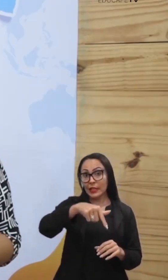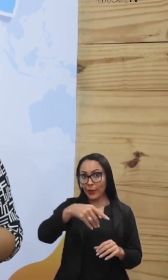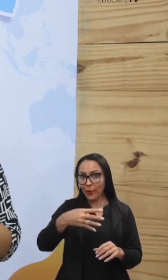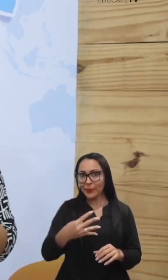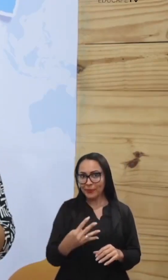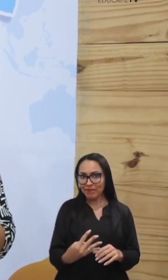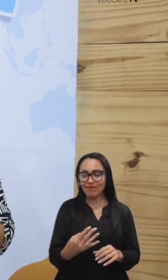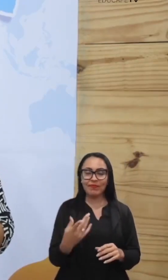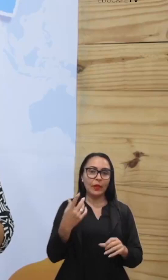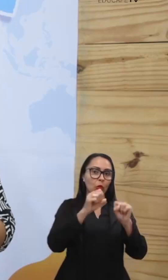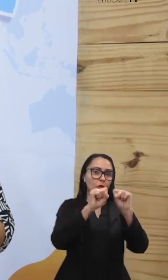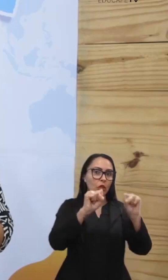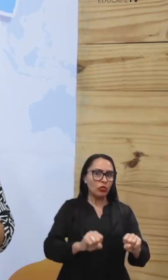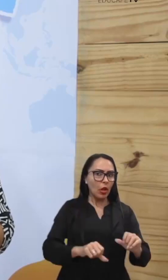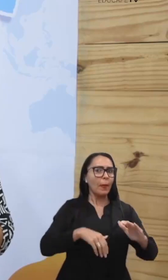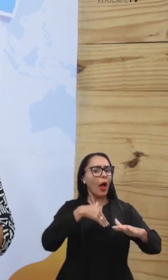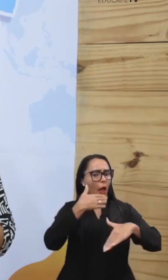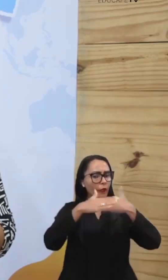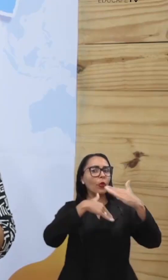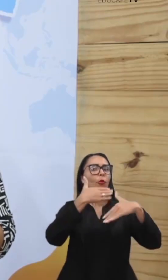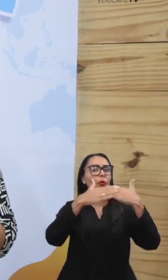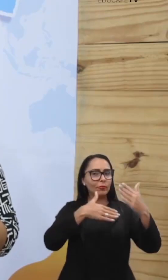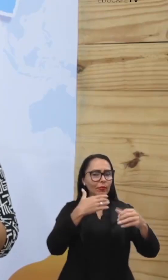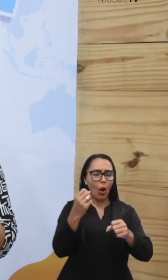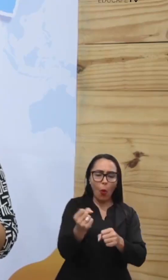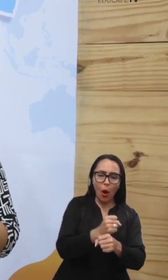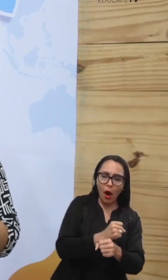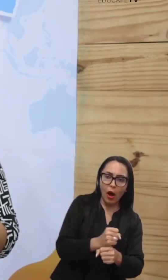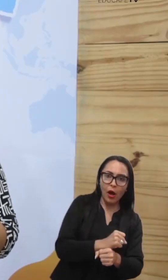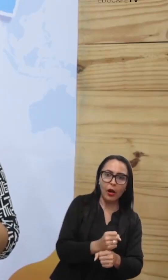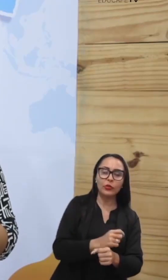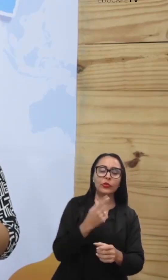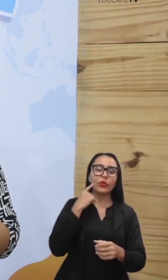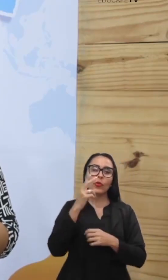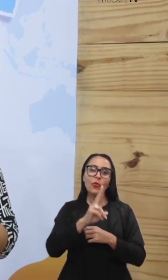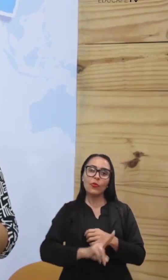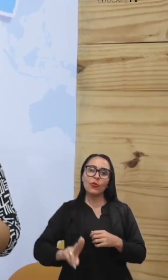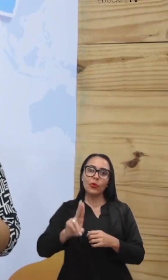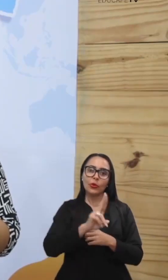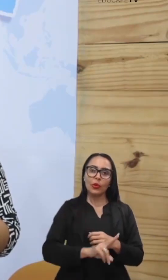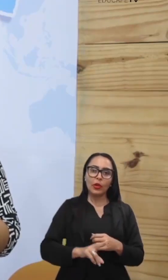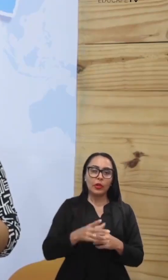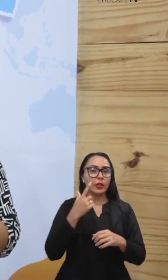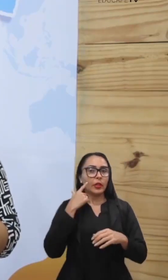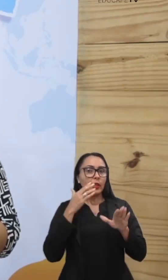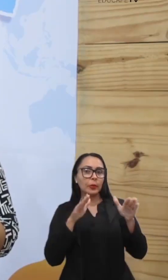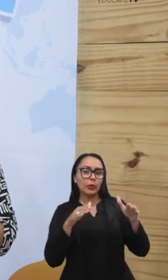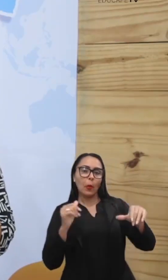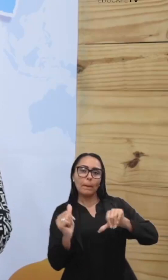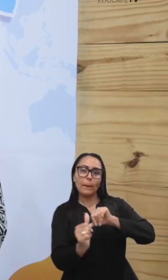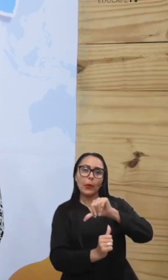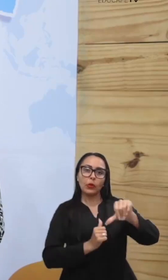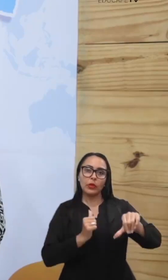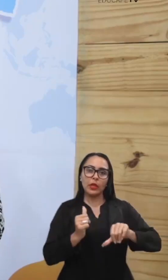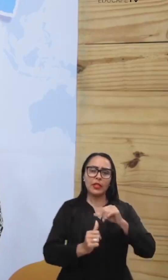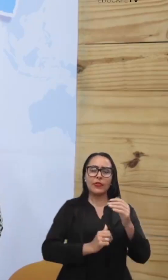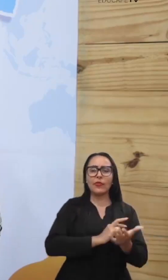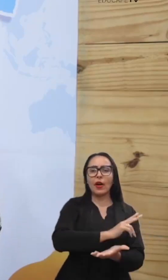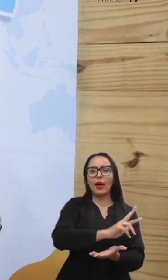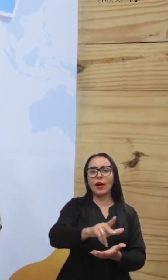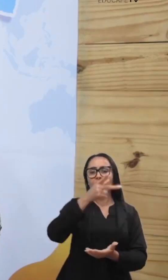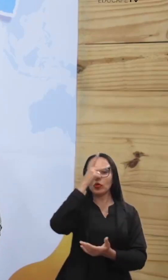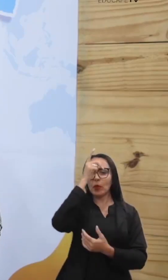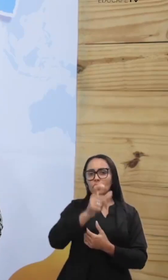1974. O sistema evoluiu muito ao longo dos anos. O uso do sistema determinou mudanças envolvendo várias pessoas